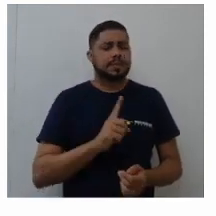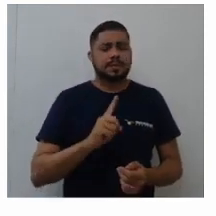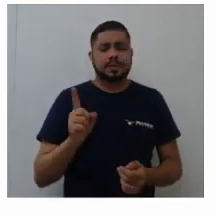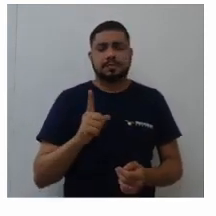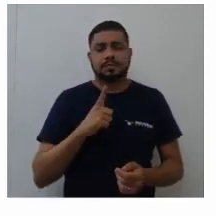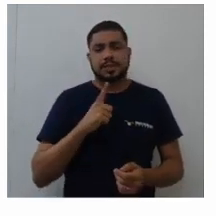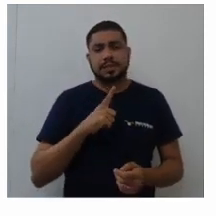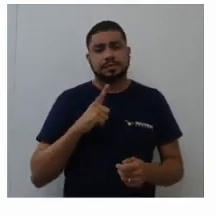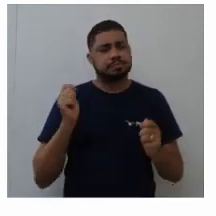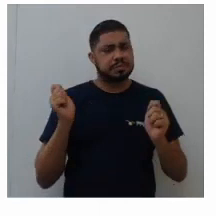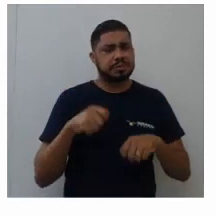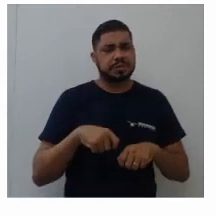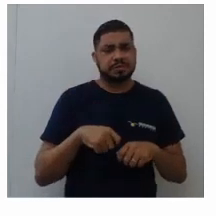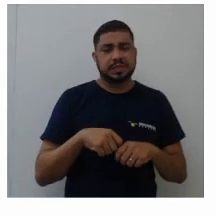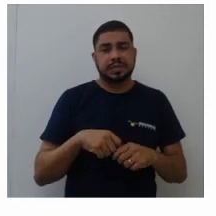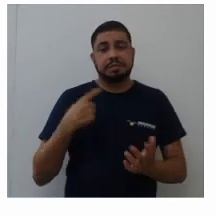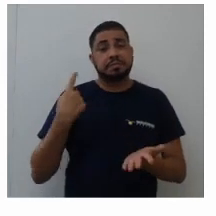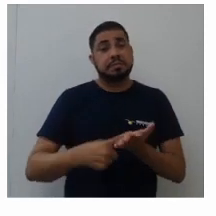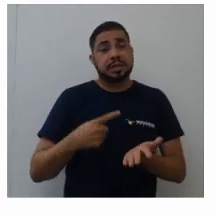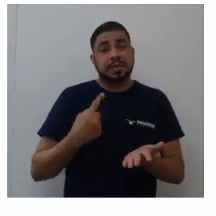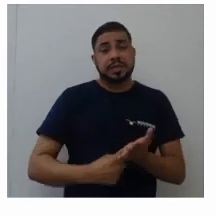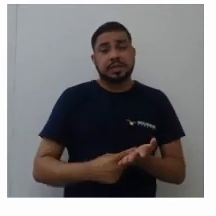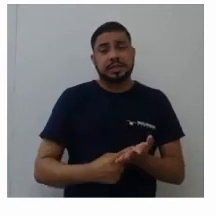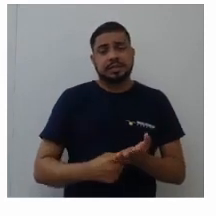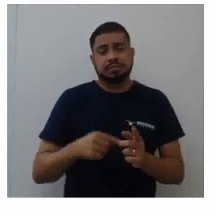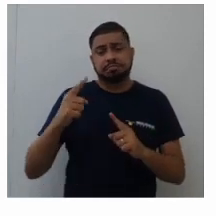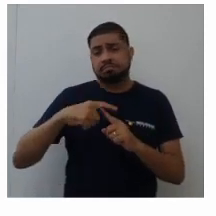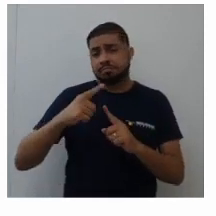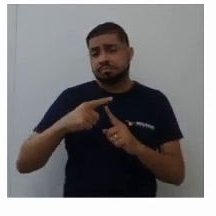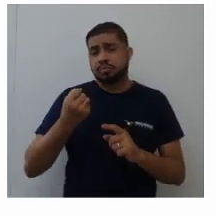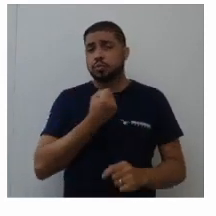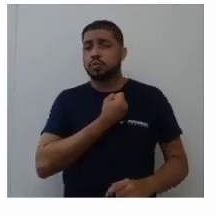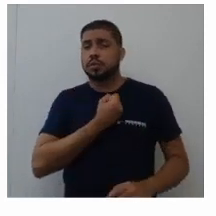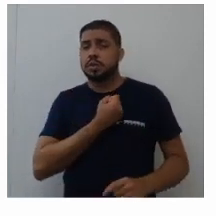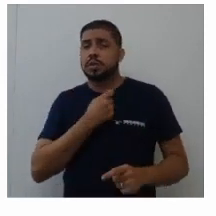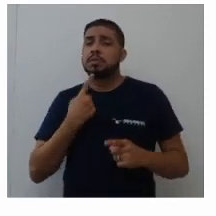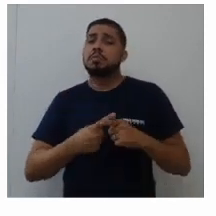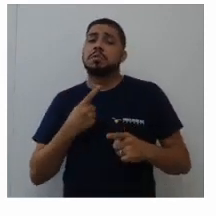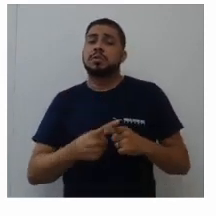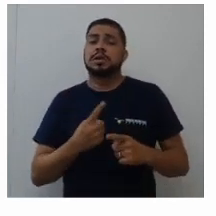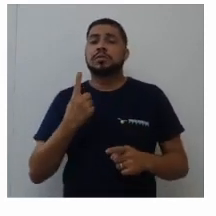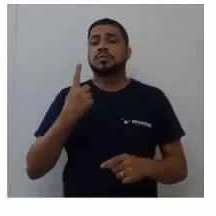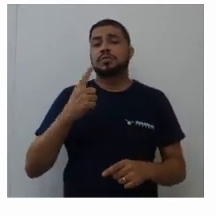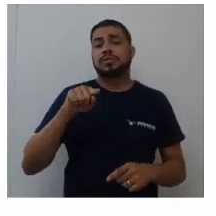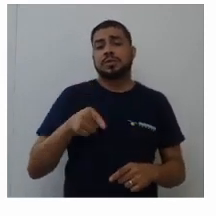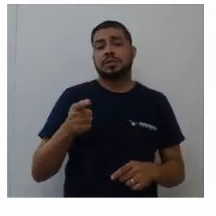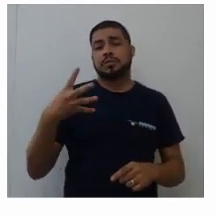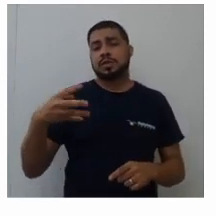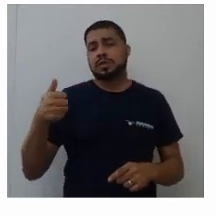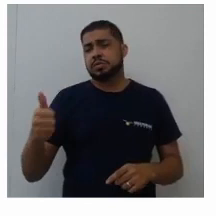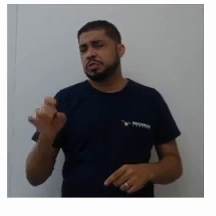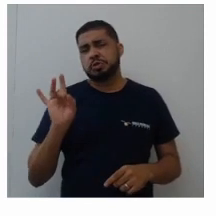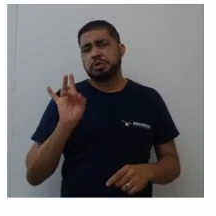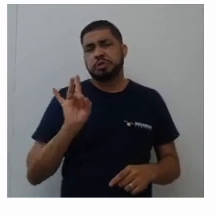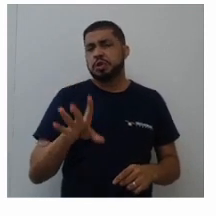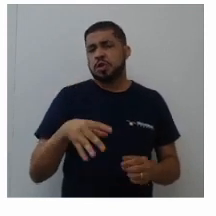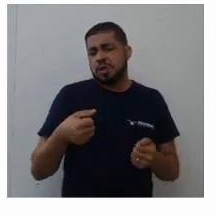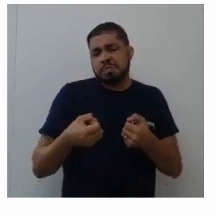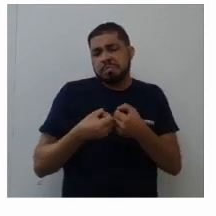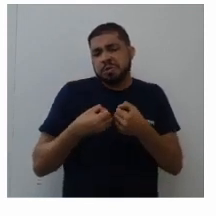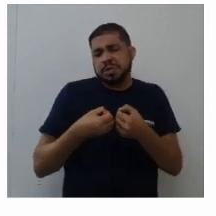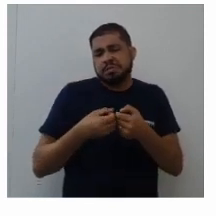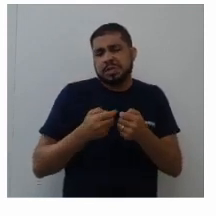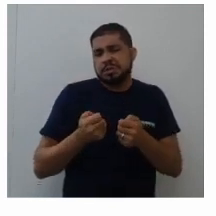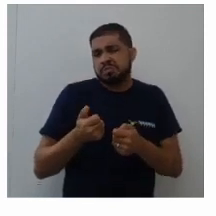existe possibilidade de marcar esse tipo de número, pois 1,41 é apenas uma